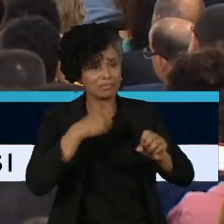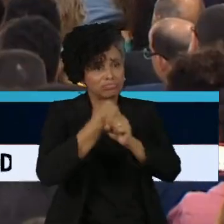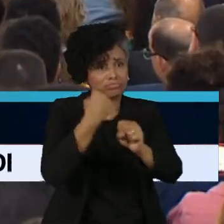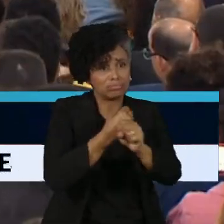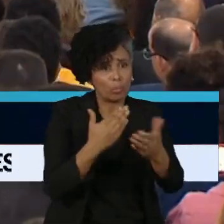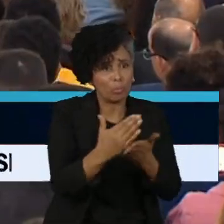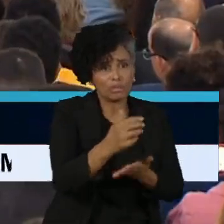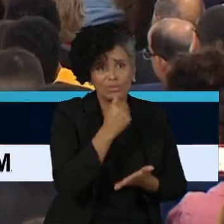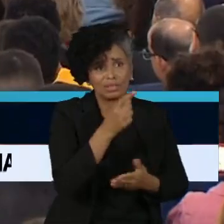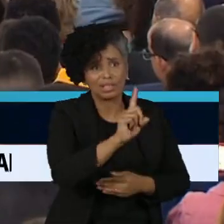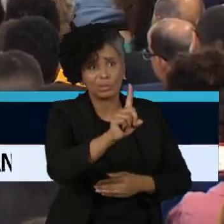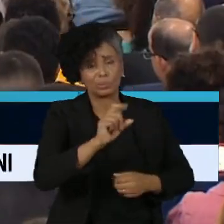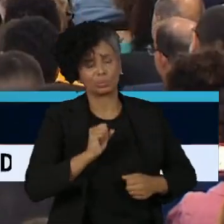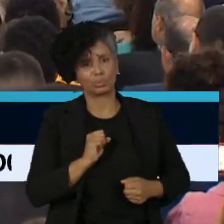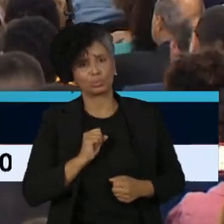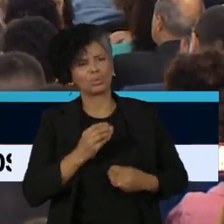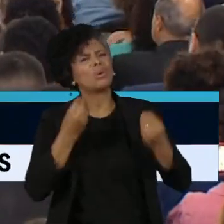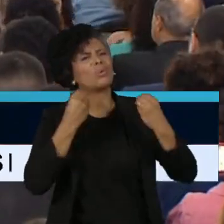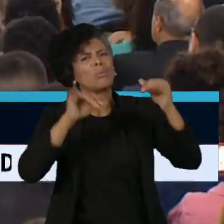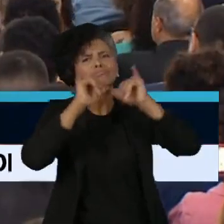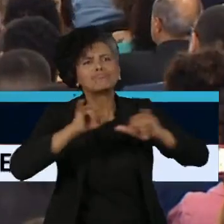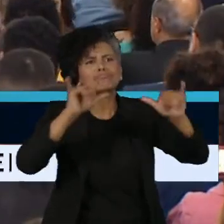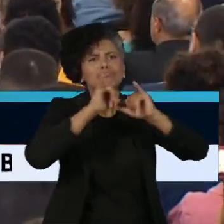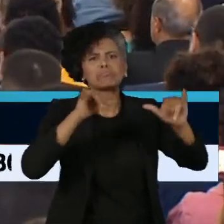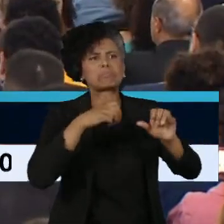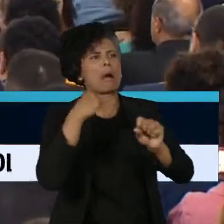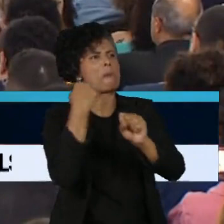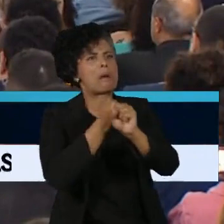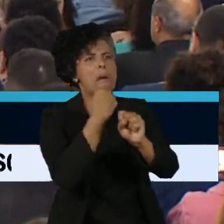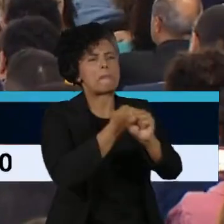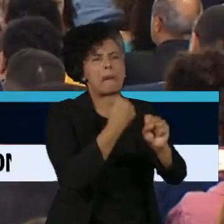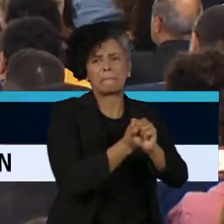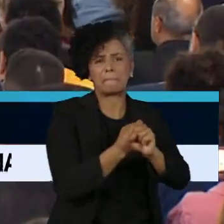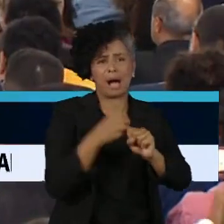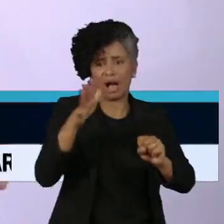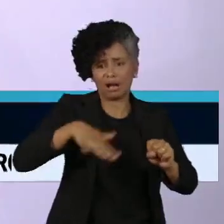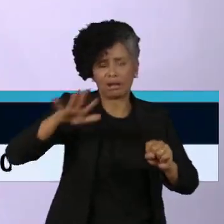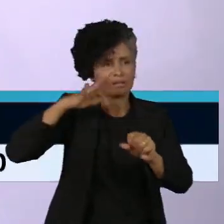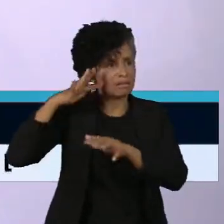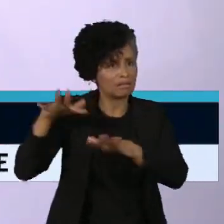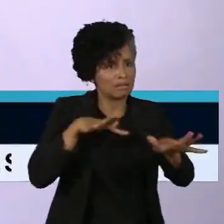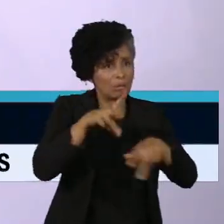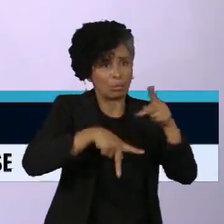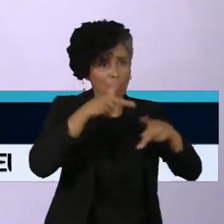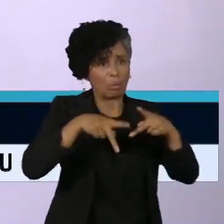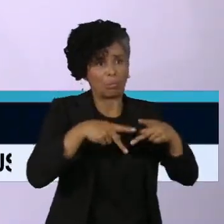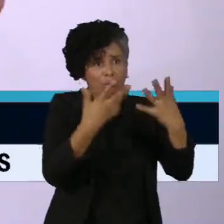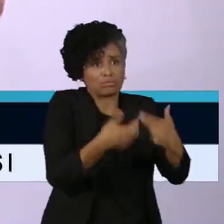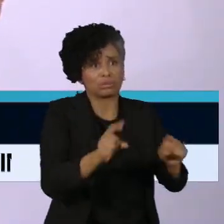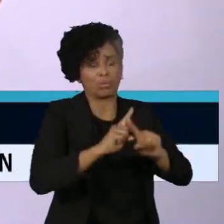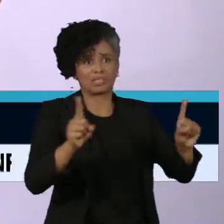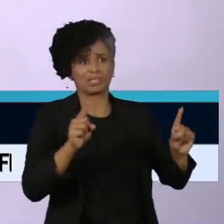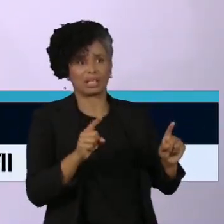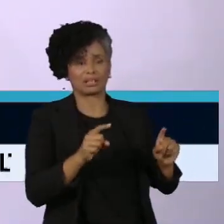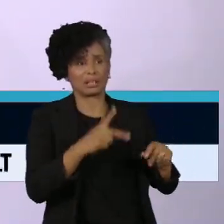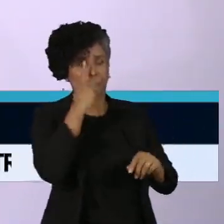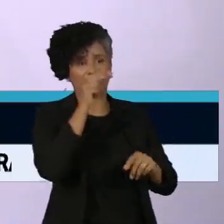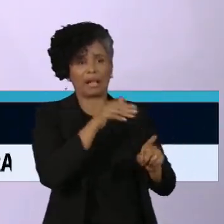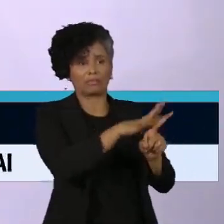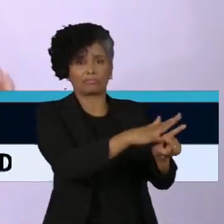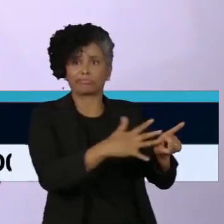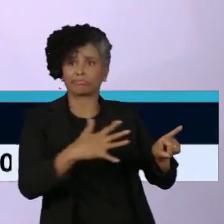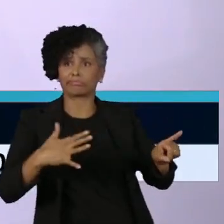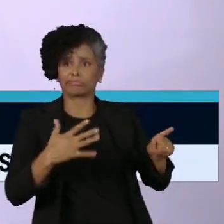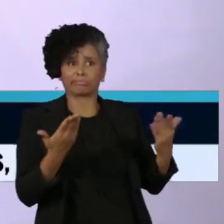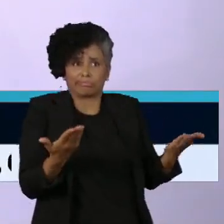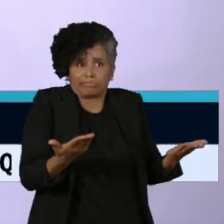Ora, se a gente anuncia as coisas e não faz, as pessoas perdem credibilidade. As pessoas têm que saber o que que vai acontecer, ninguém pode